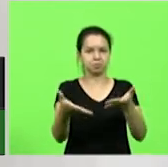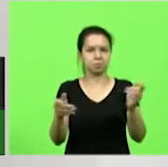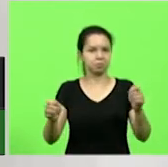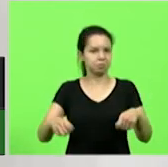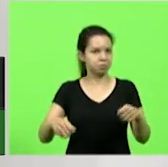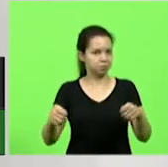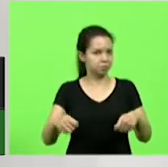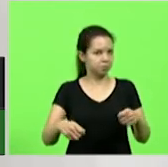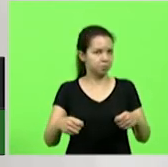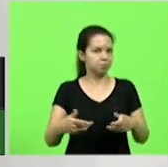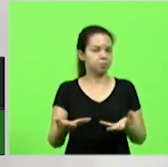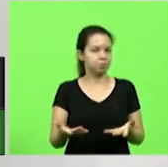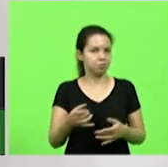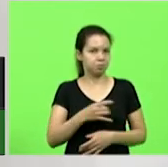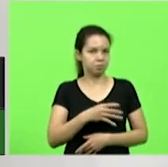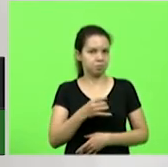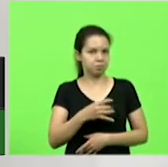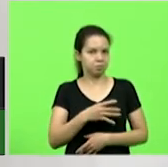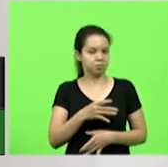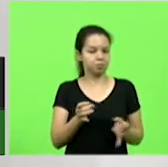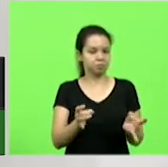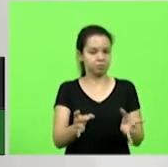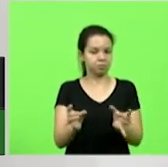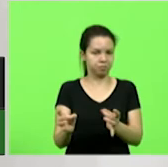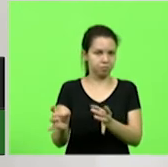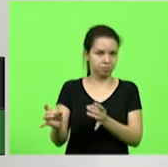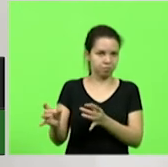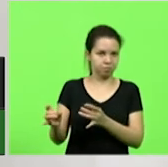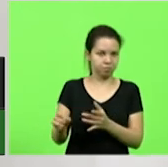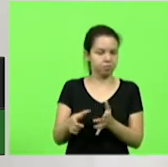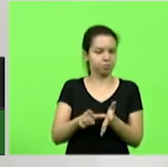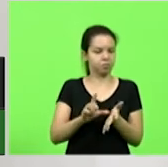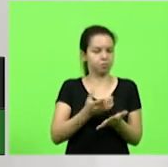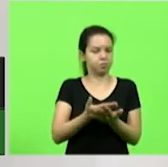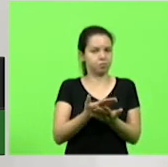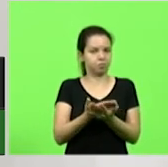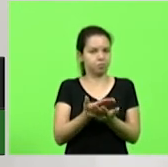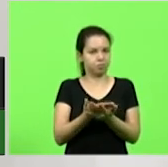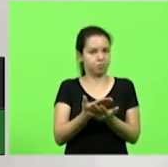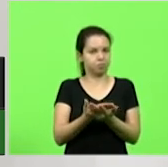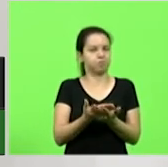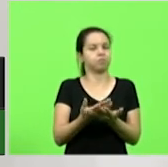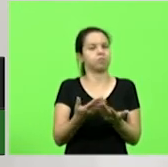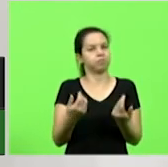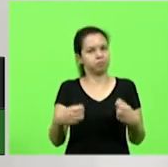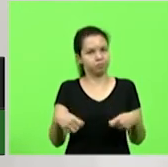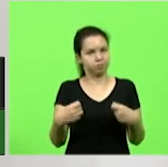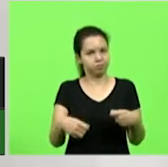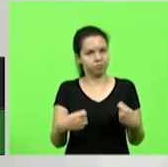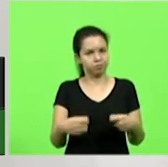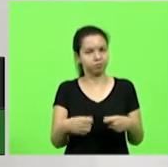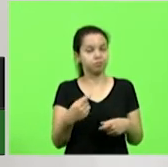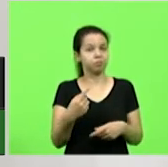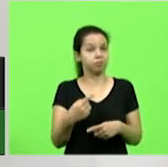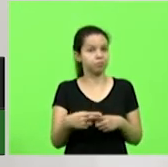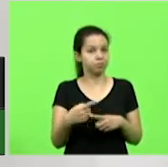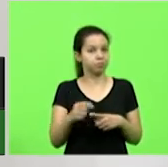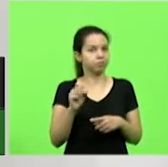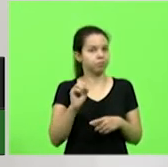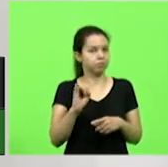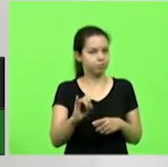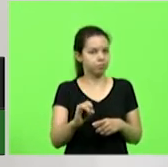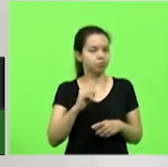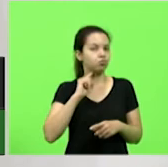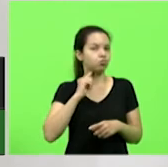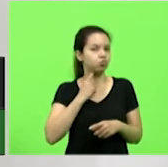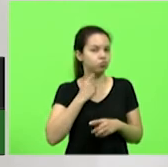temerário, hoje, vender essas áreas sem um estudo competente. Pois se houver uma contaminação, como